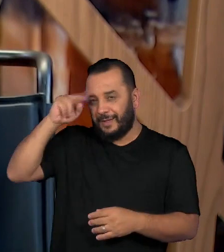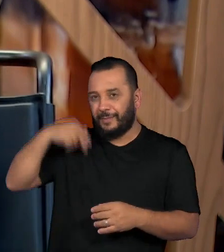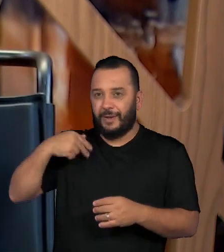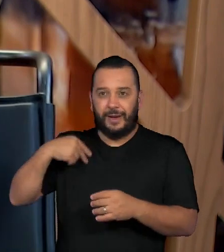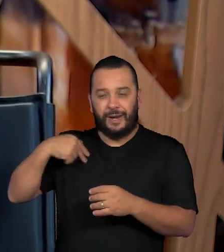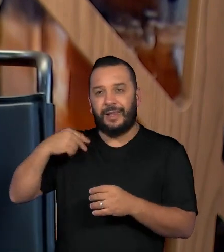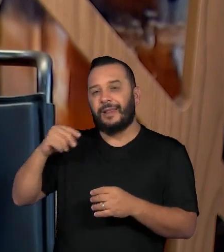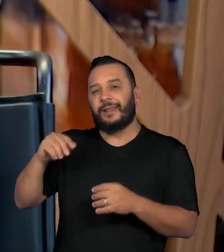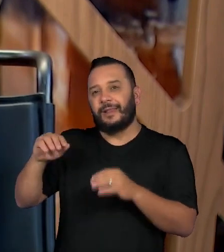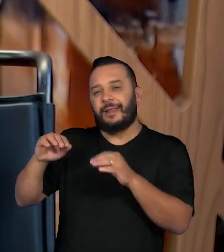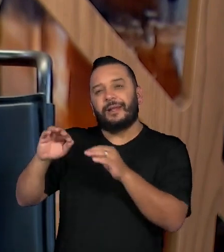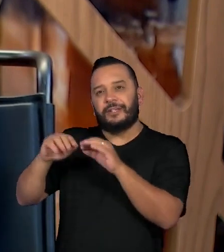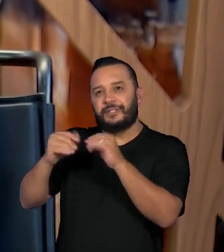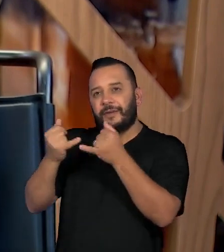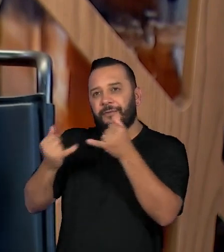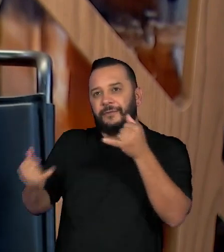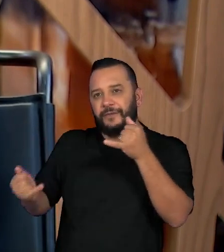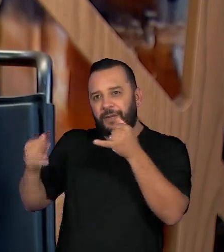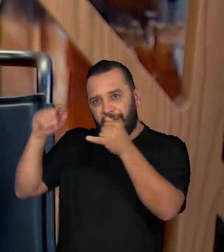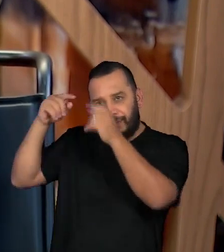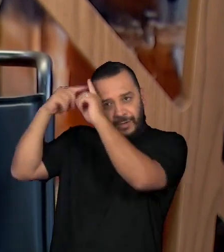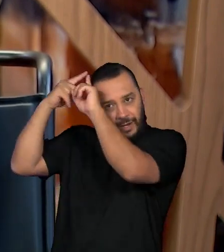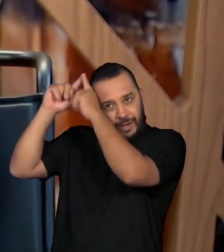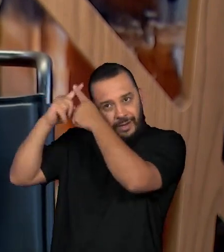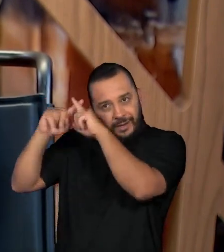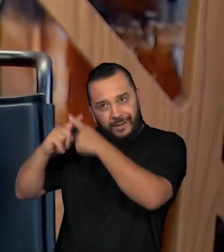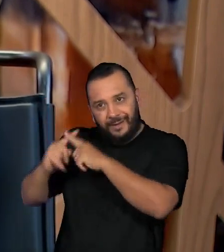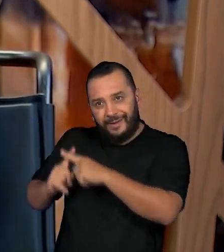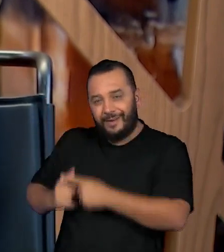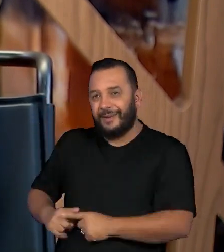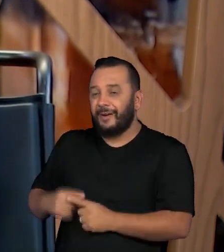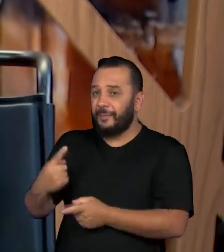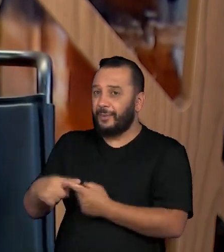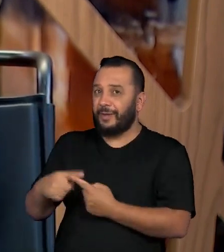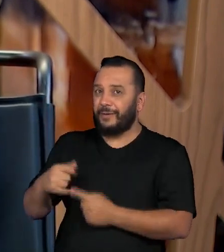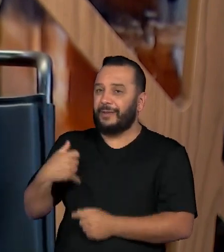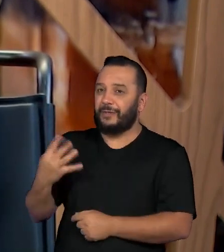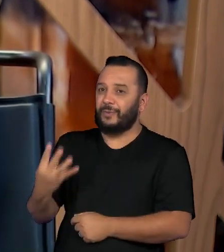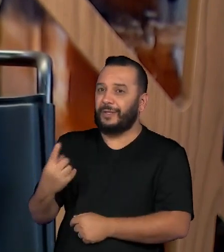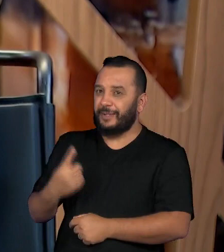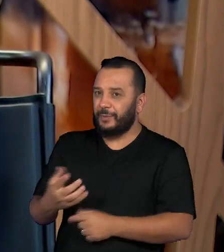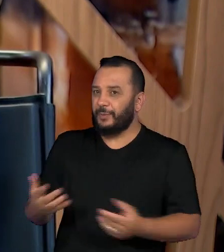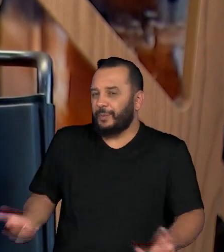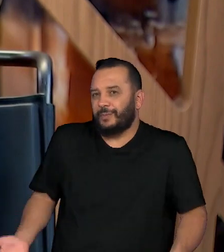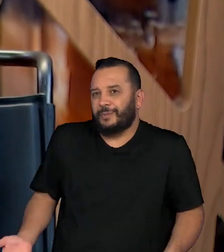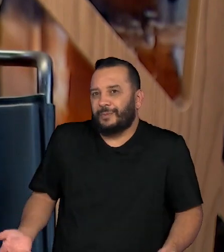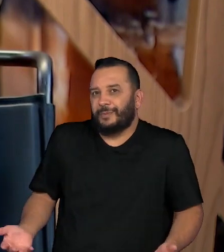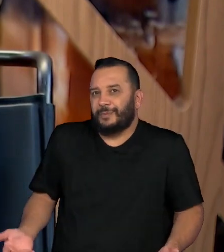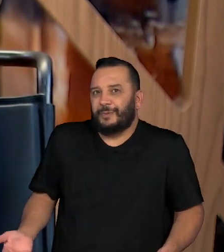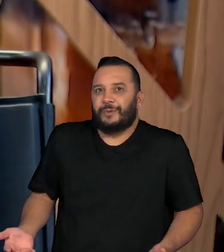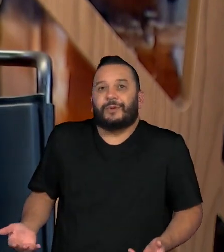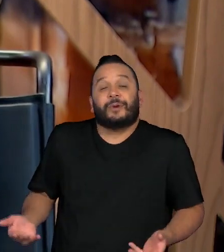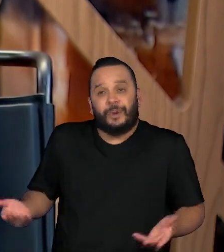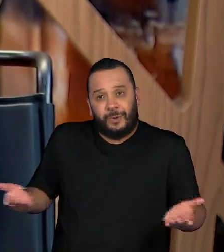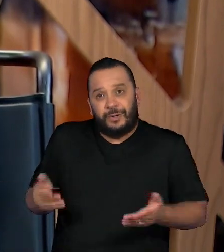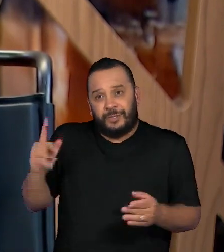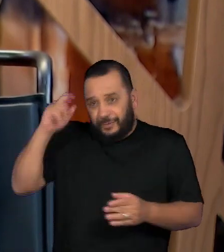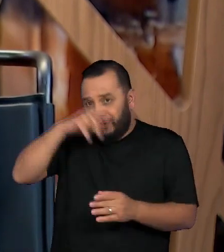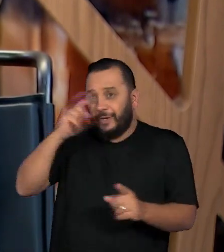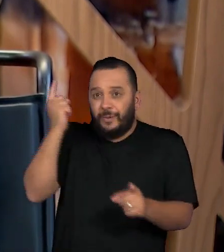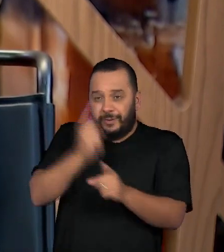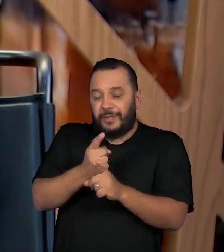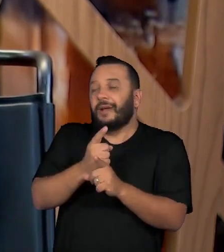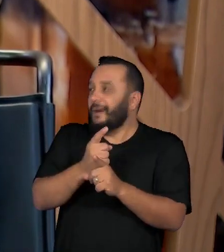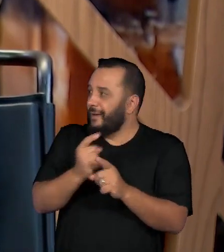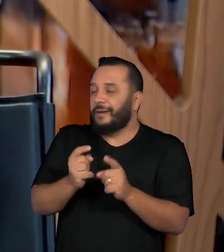como o cabelo, né, que representava as tranças. Porque eu tenho 41 anos, né, gente? Não, se hoje é difícil encontrar boneca